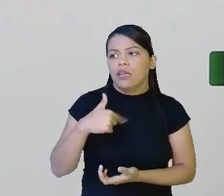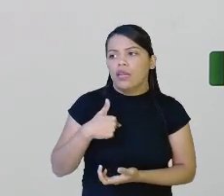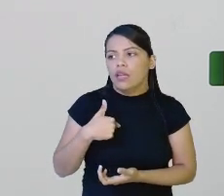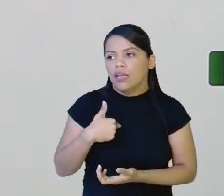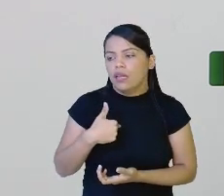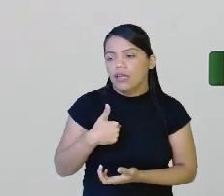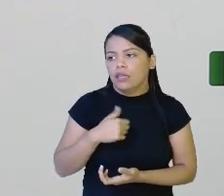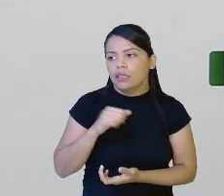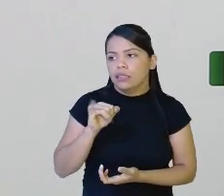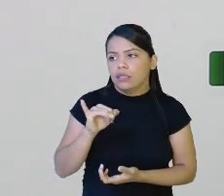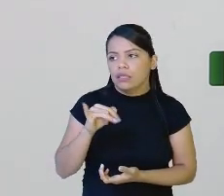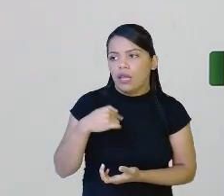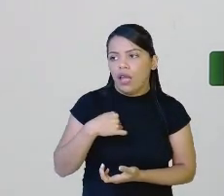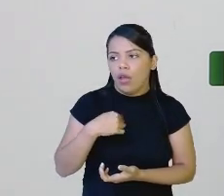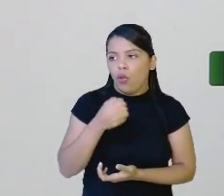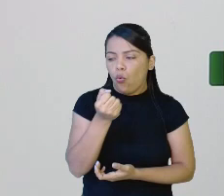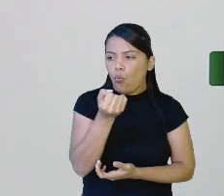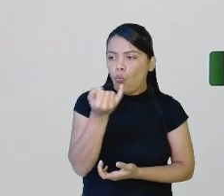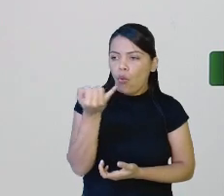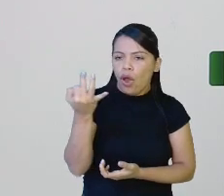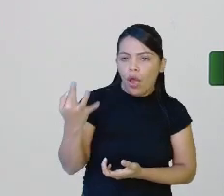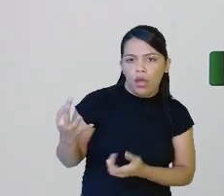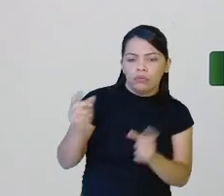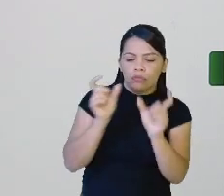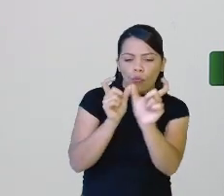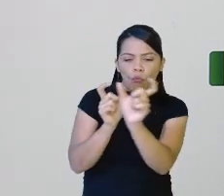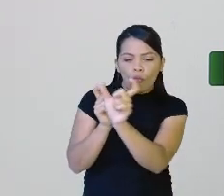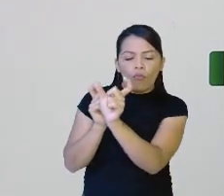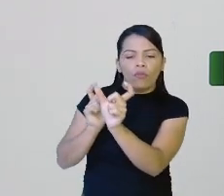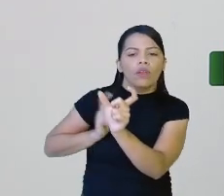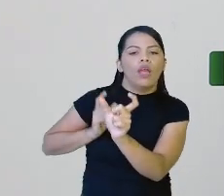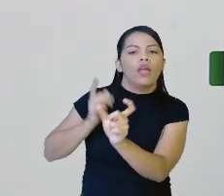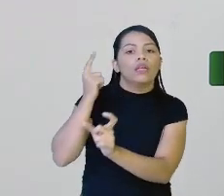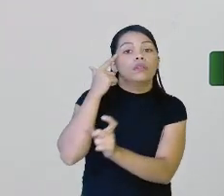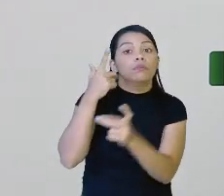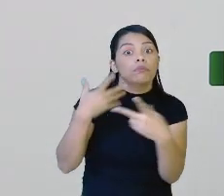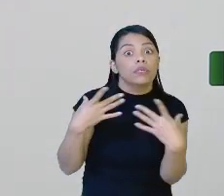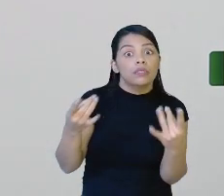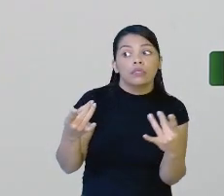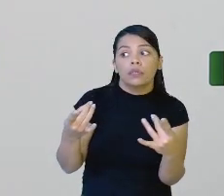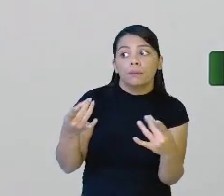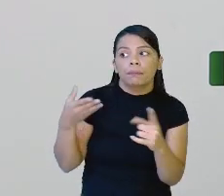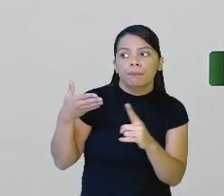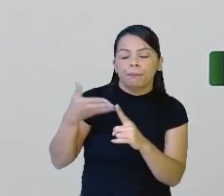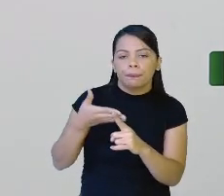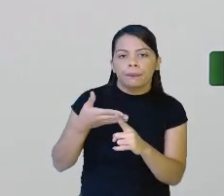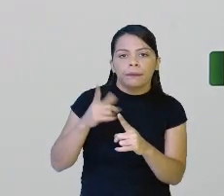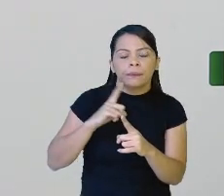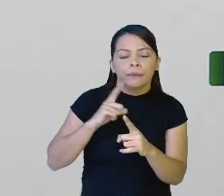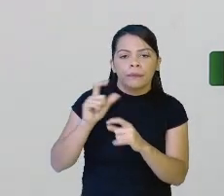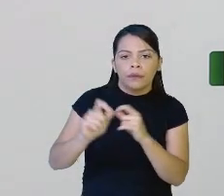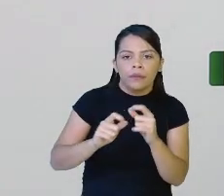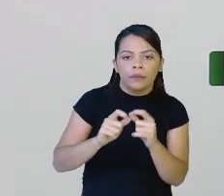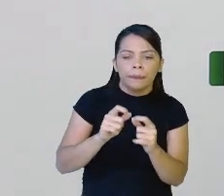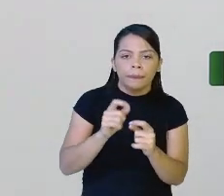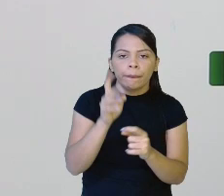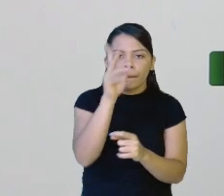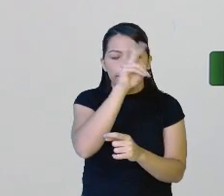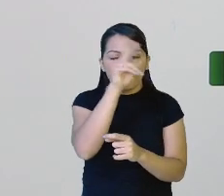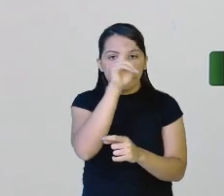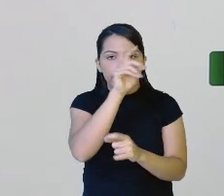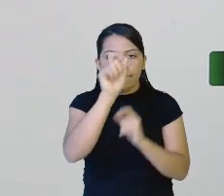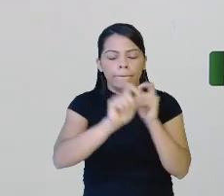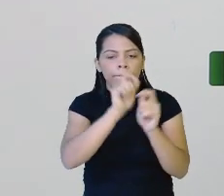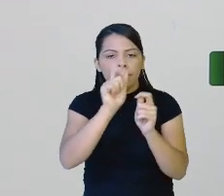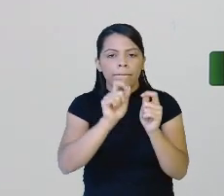de lados e prestar atenção na referência que eu tive aqui, lembrando que se eu uso 1 centímetro, eu só